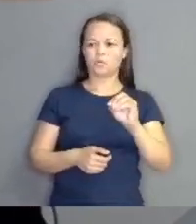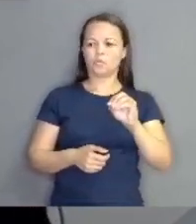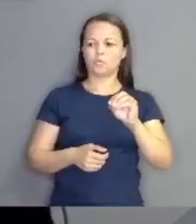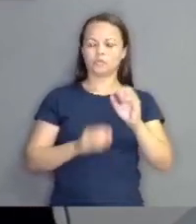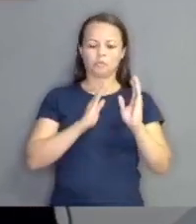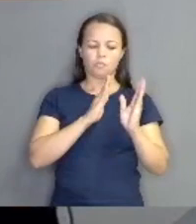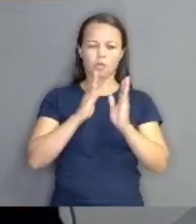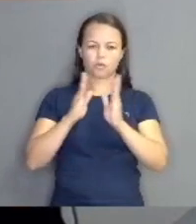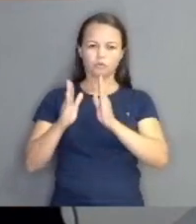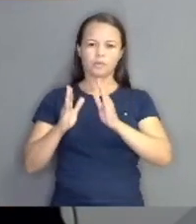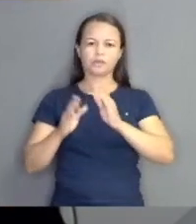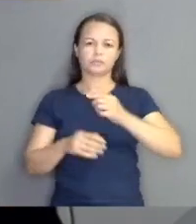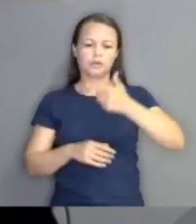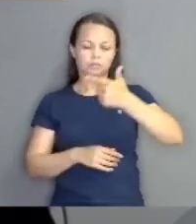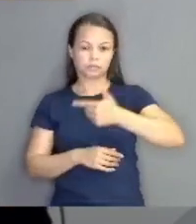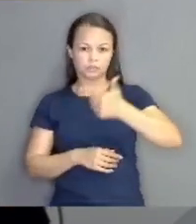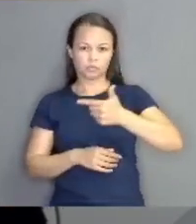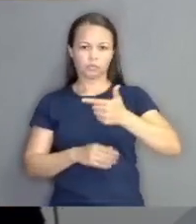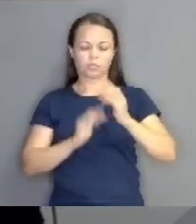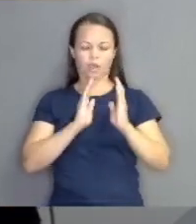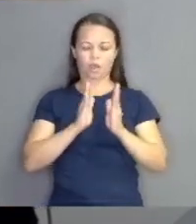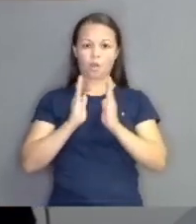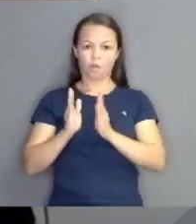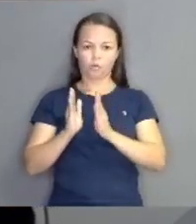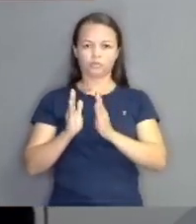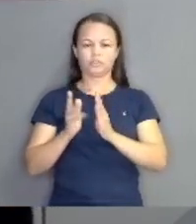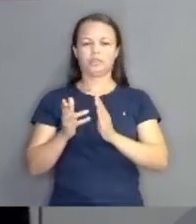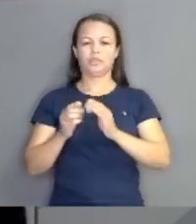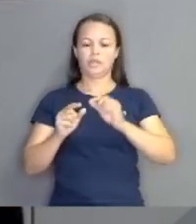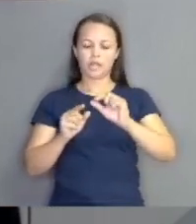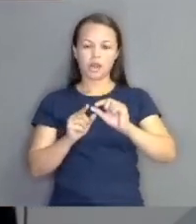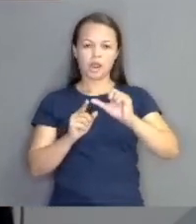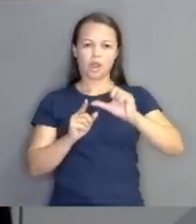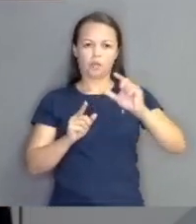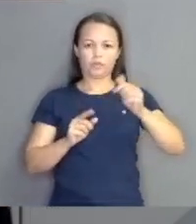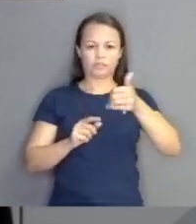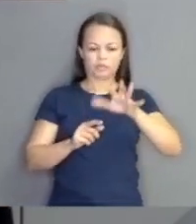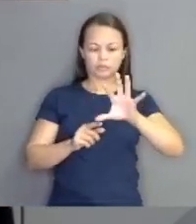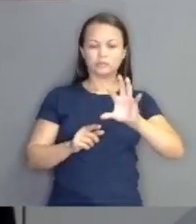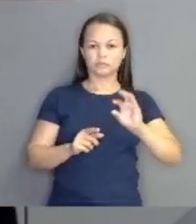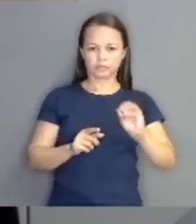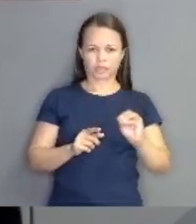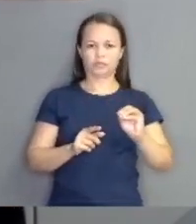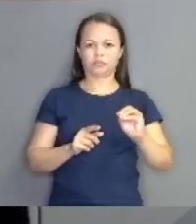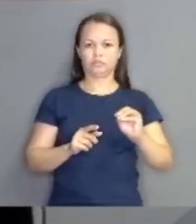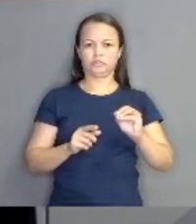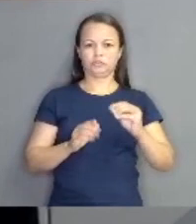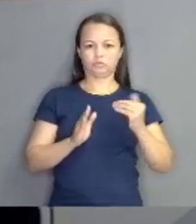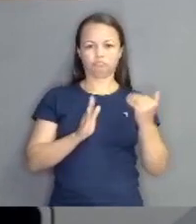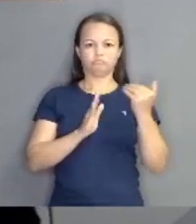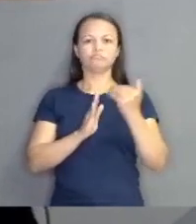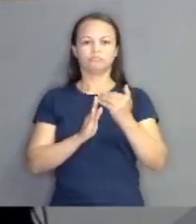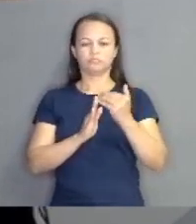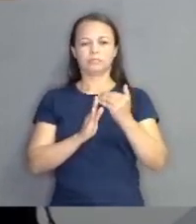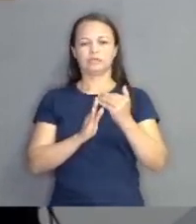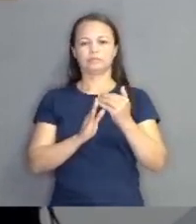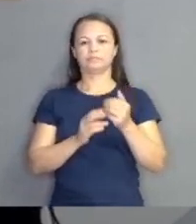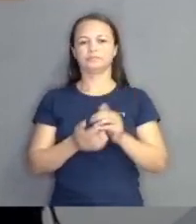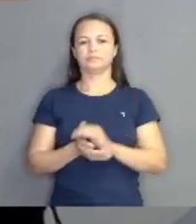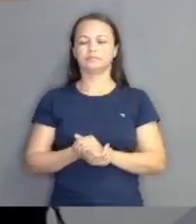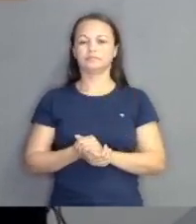para a segunda ordem, ele aumenta mais 10 sobre esse número, tá?